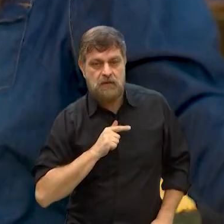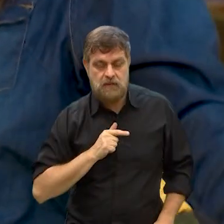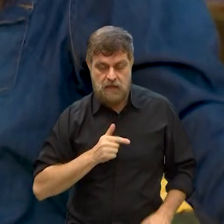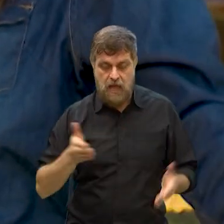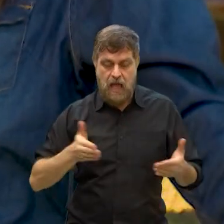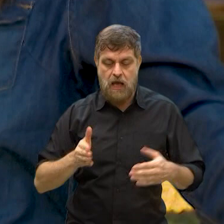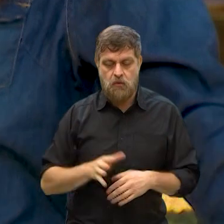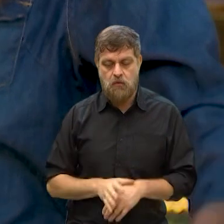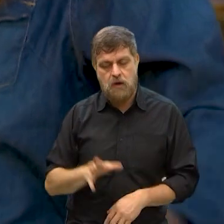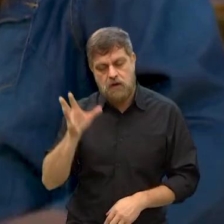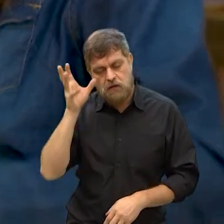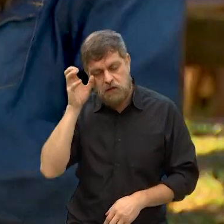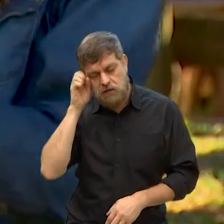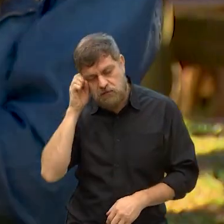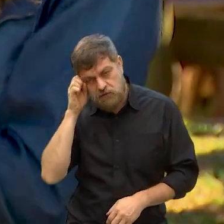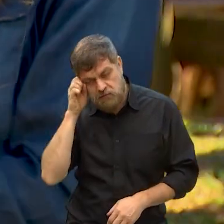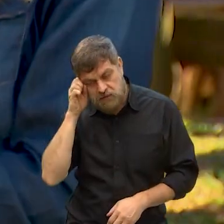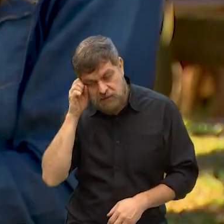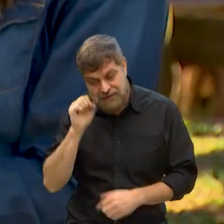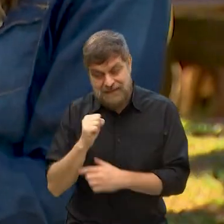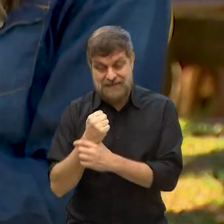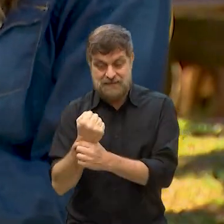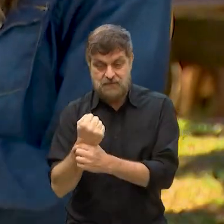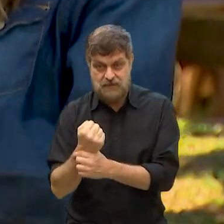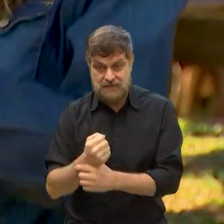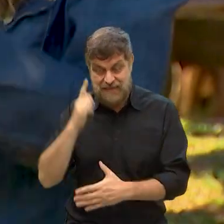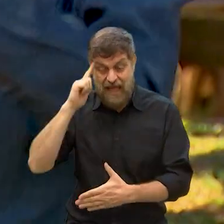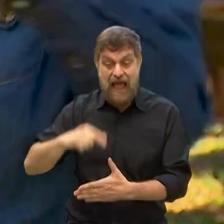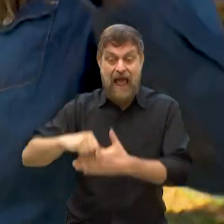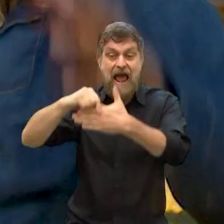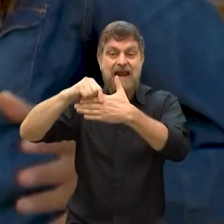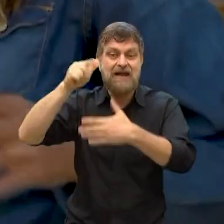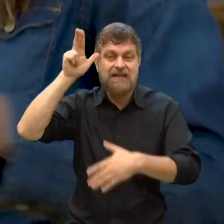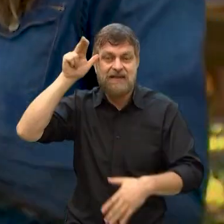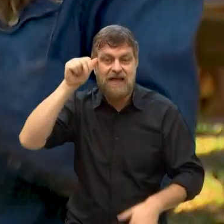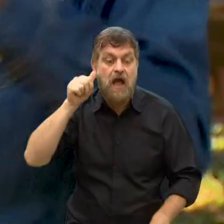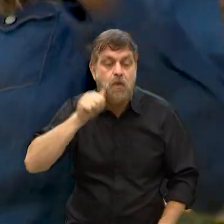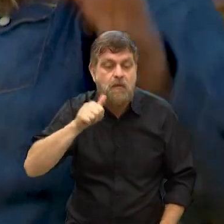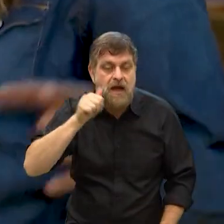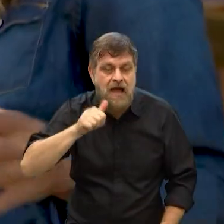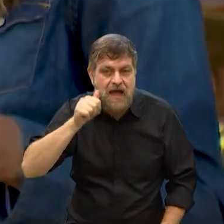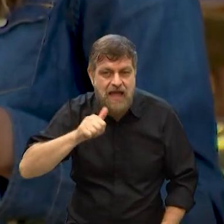pode beber essa água, agora vamos dormir nesse espaço aqui que está seguro, que